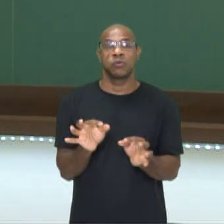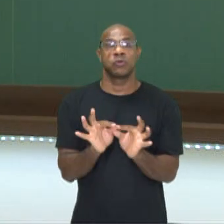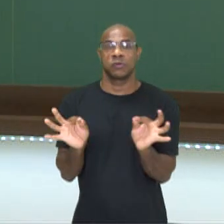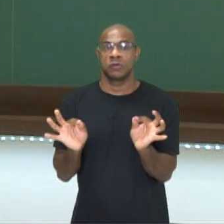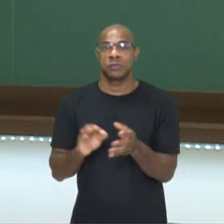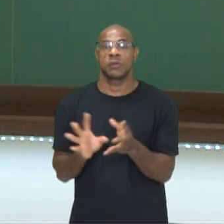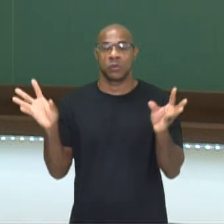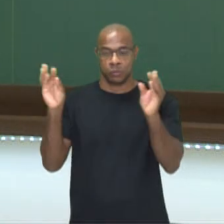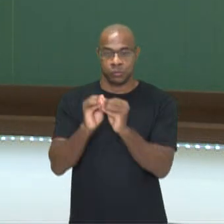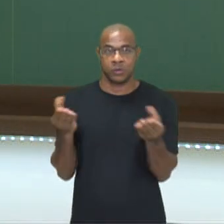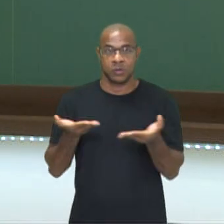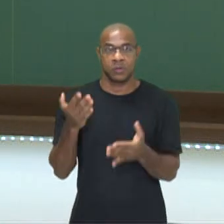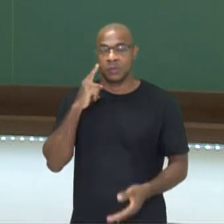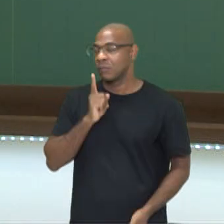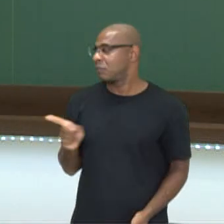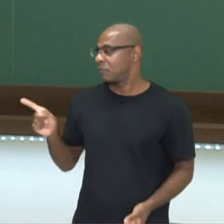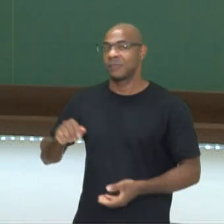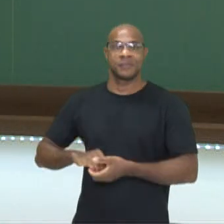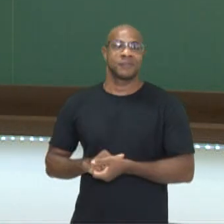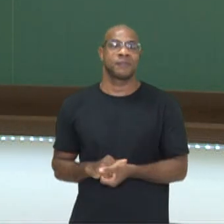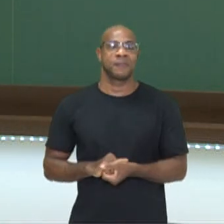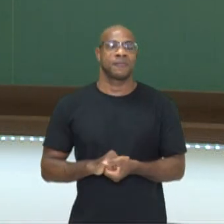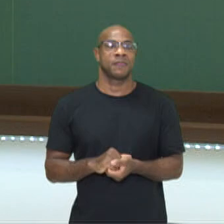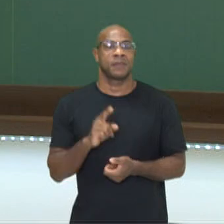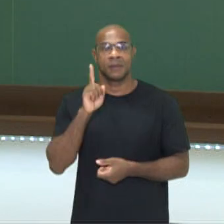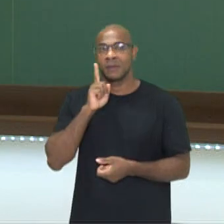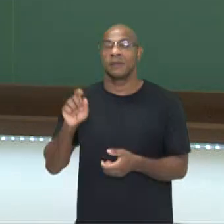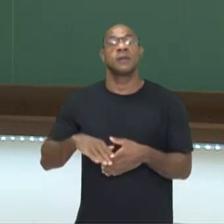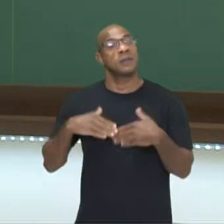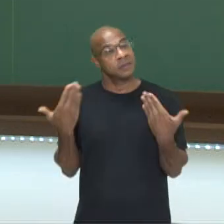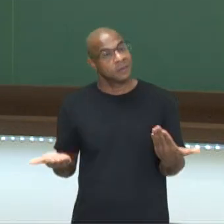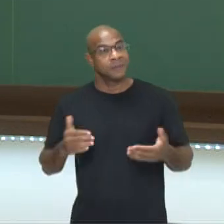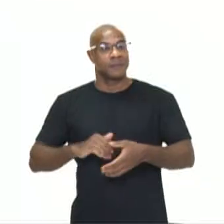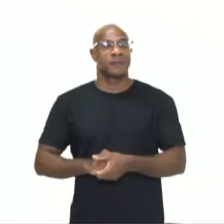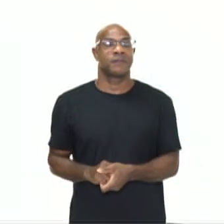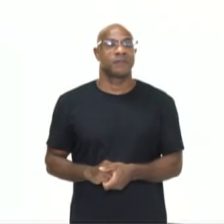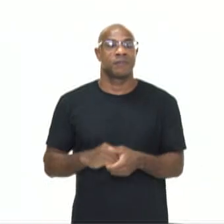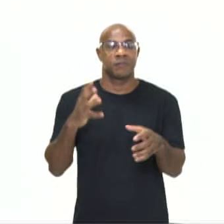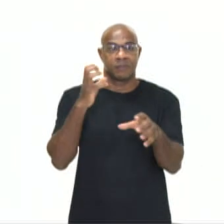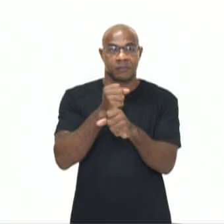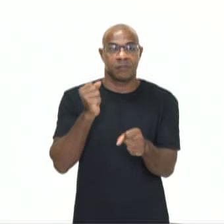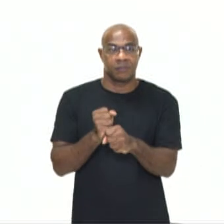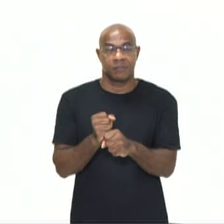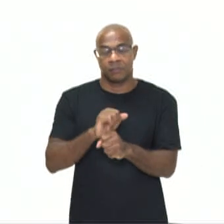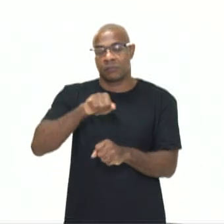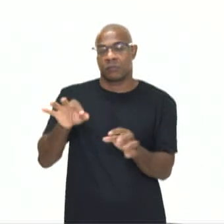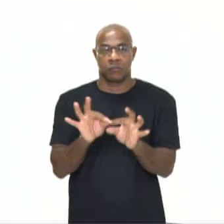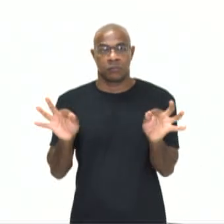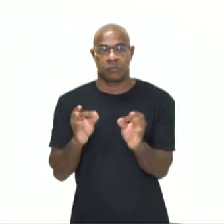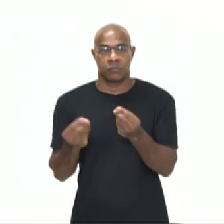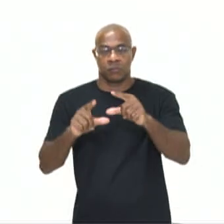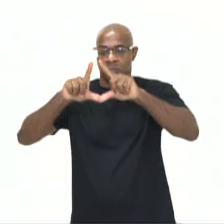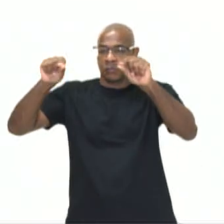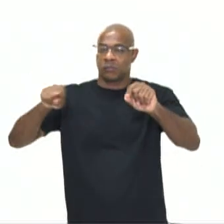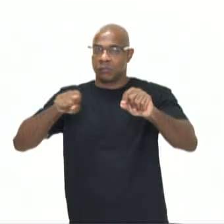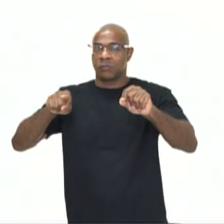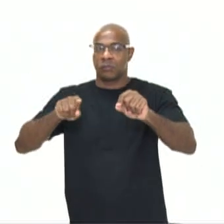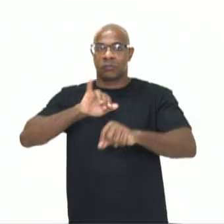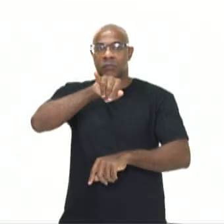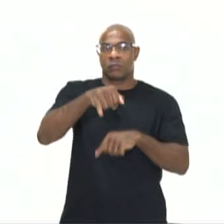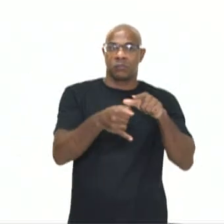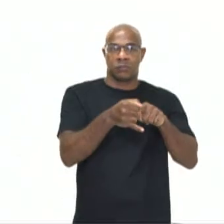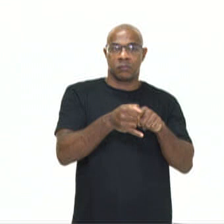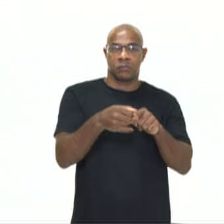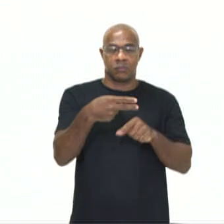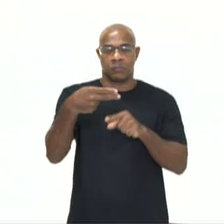Vamos resumir a ideia? Dá uma olhada comigo. Ó, portanto, o cálculo do juros simples é dado pela seguinte fórmula. Juro